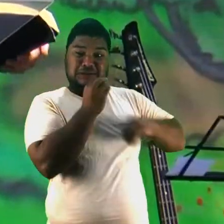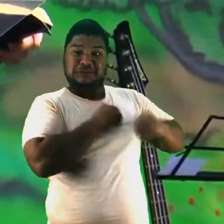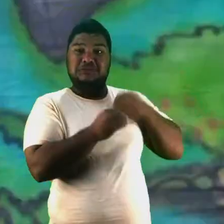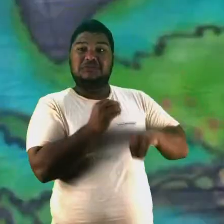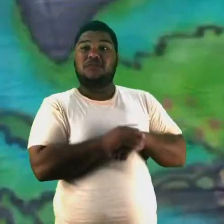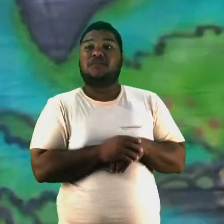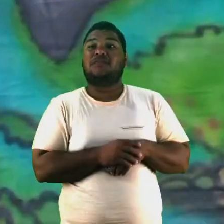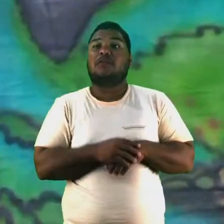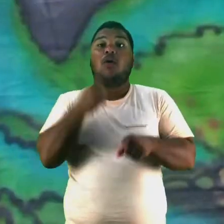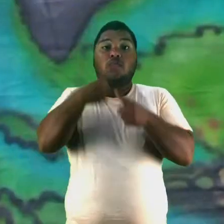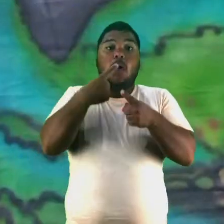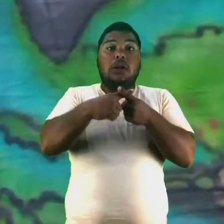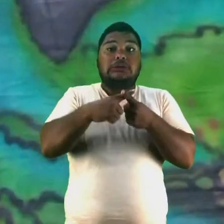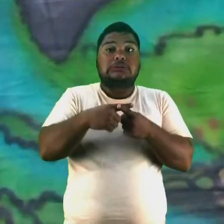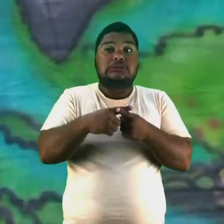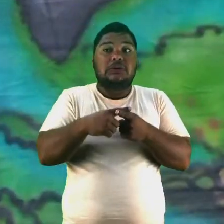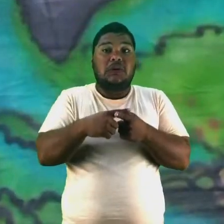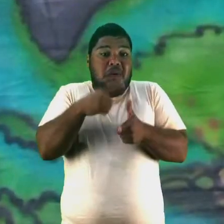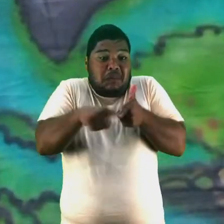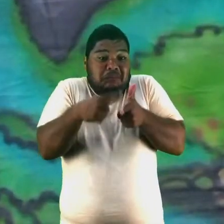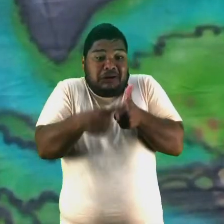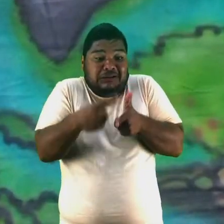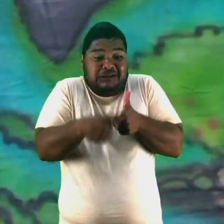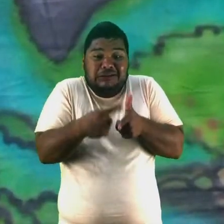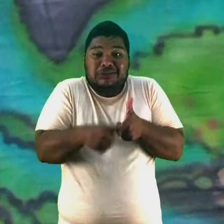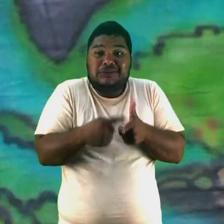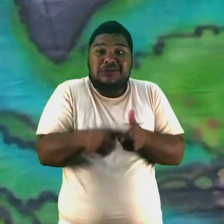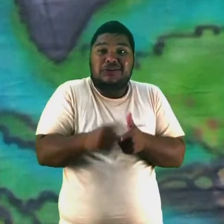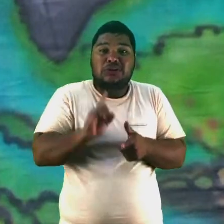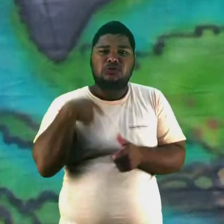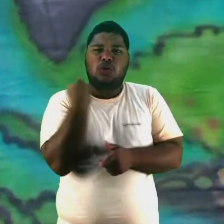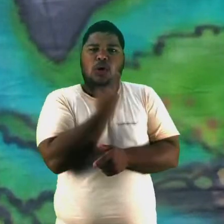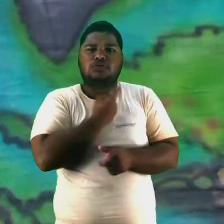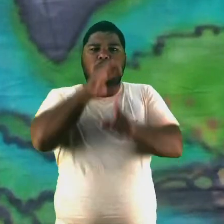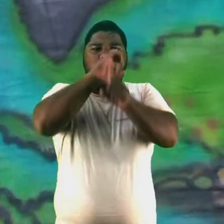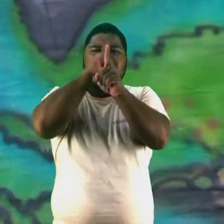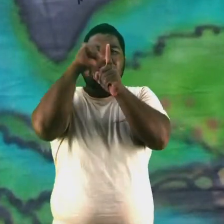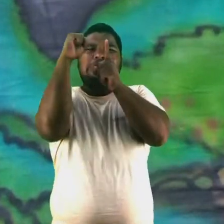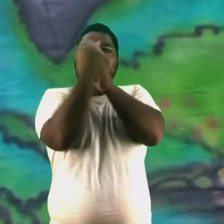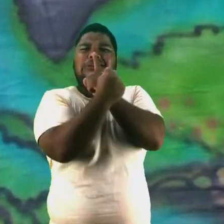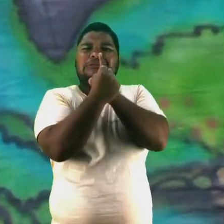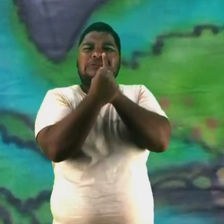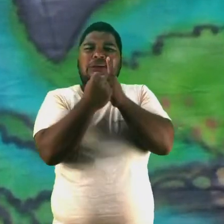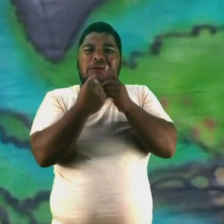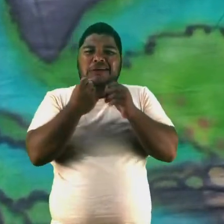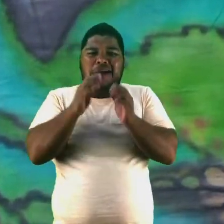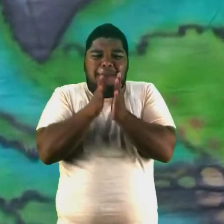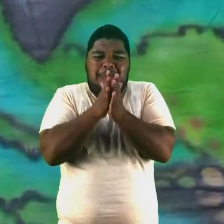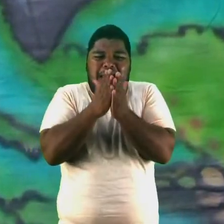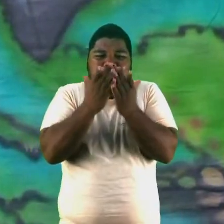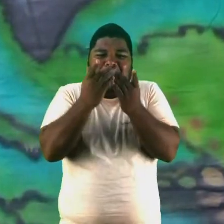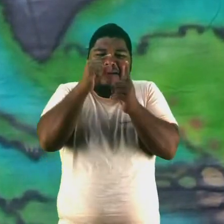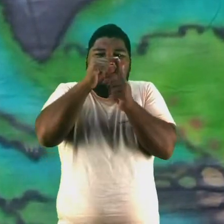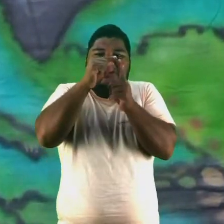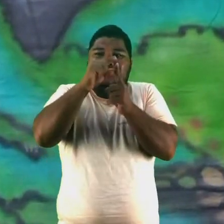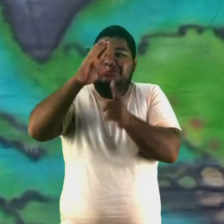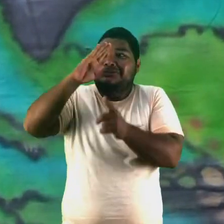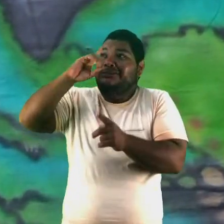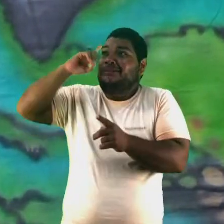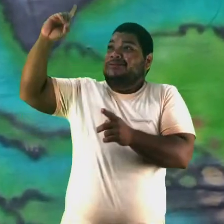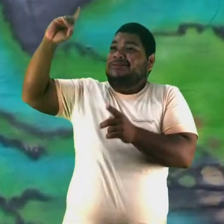complicador. O complicador é que nós, como sociedades, temos deixado isso aqui de lado, porque o ponto de equilíbrio está